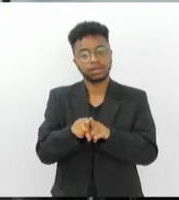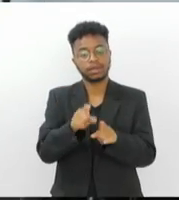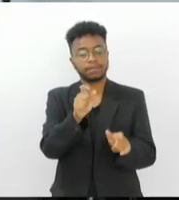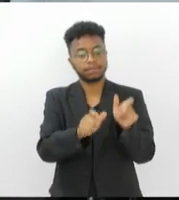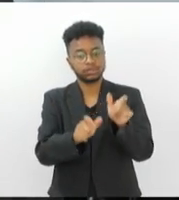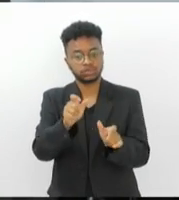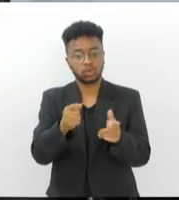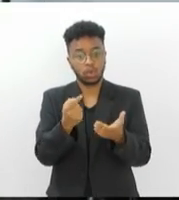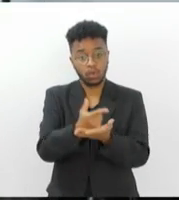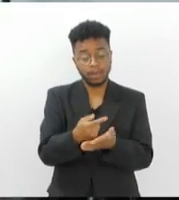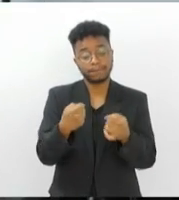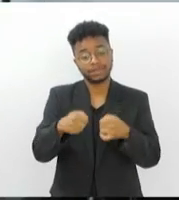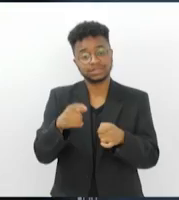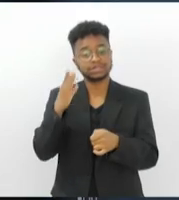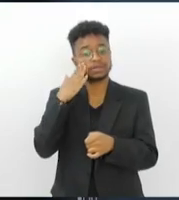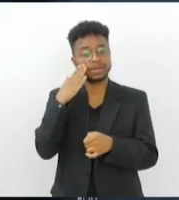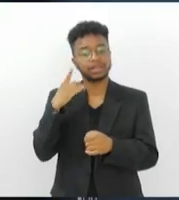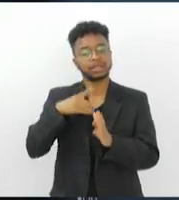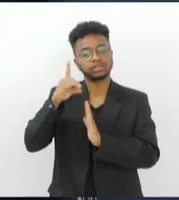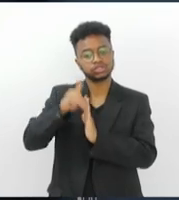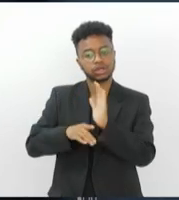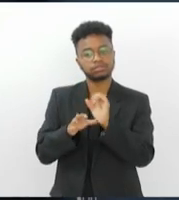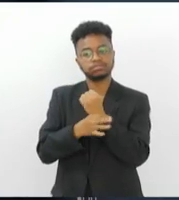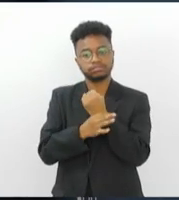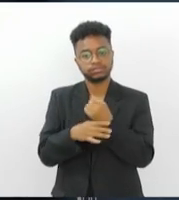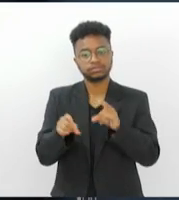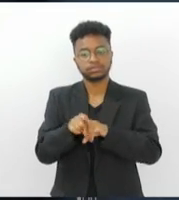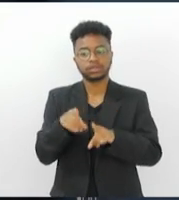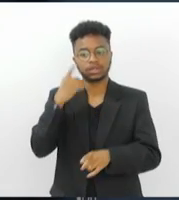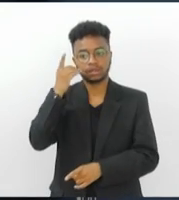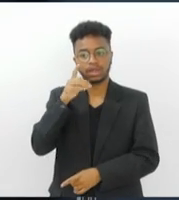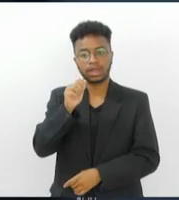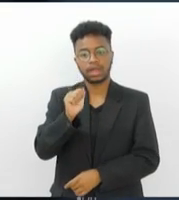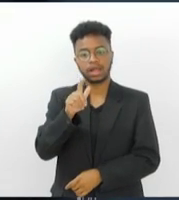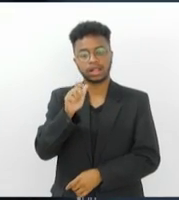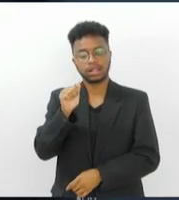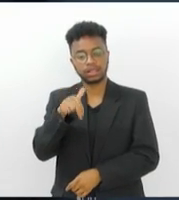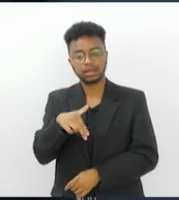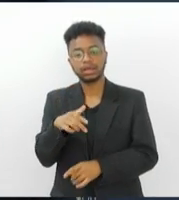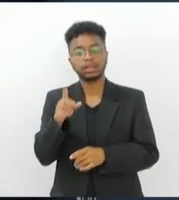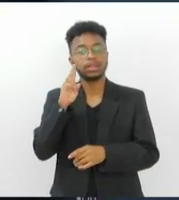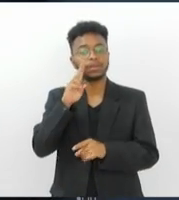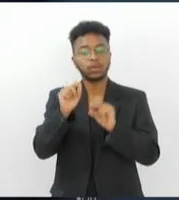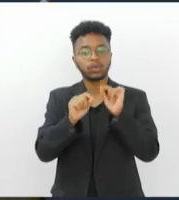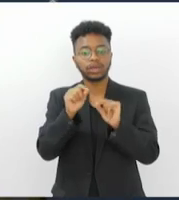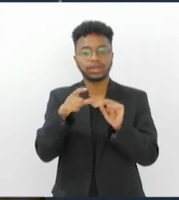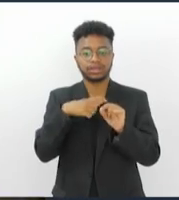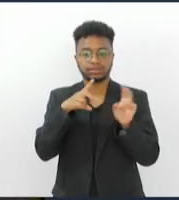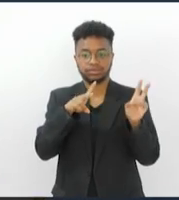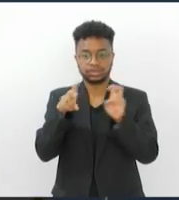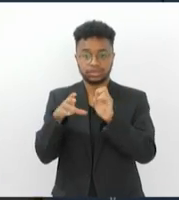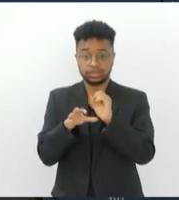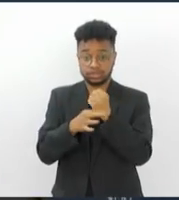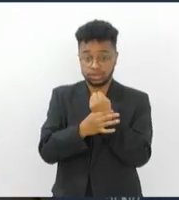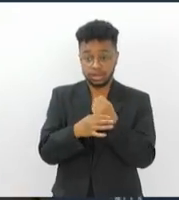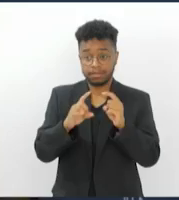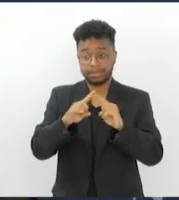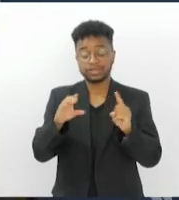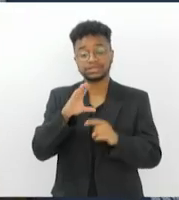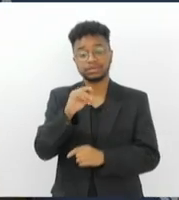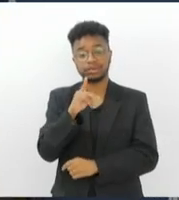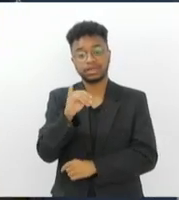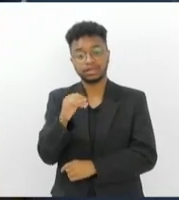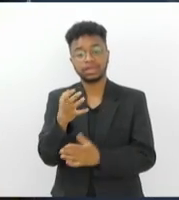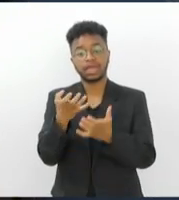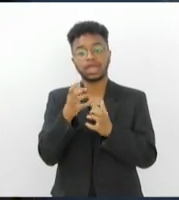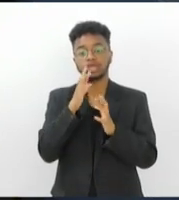o que é dele de direito está garantido o deputado Alan Lopes também lembrou que Além da questão da segurança a CPI que ostas quanto